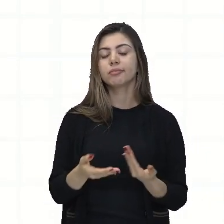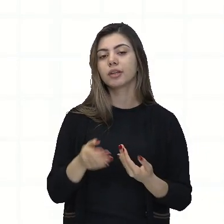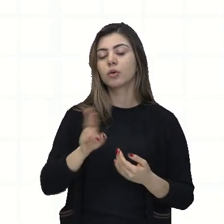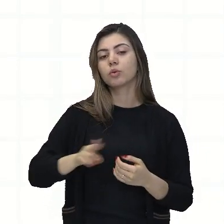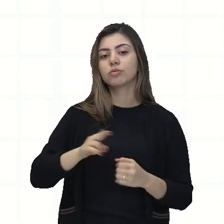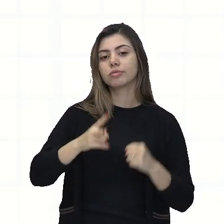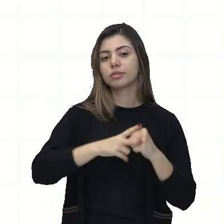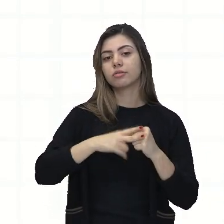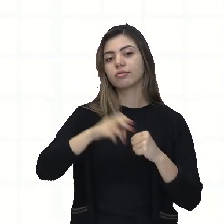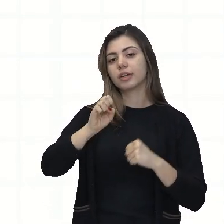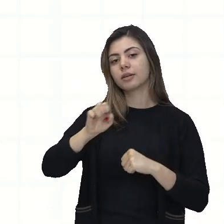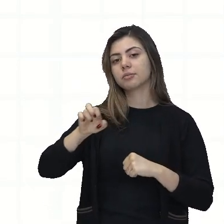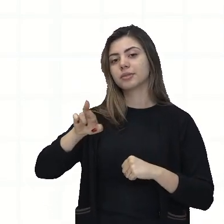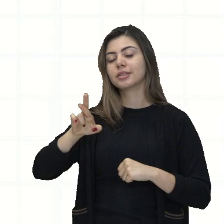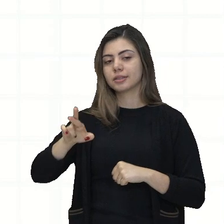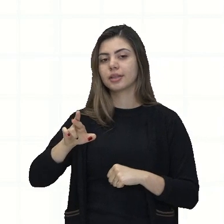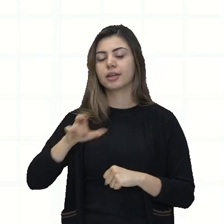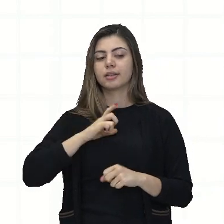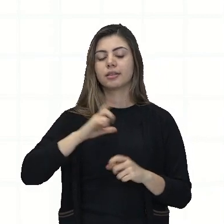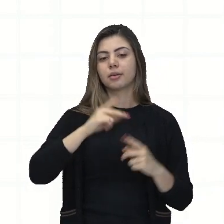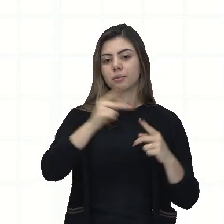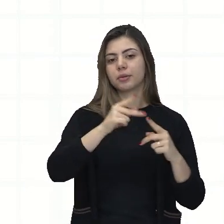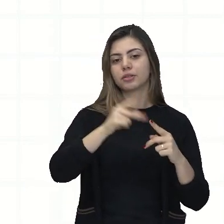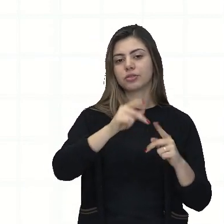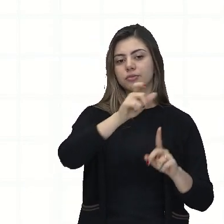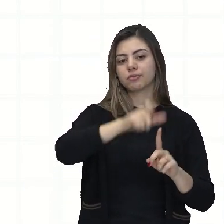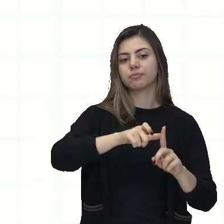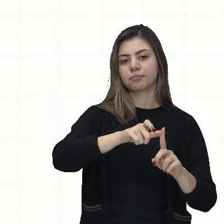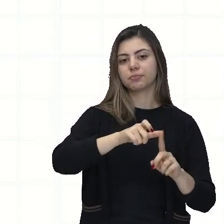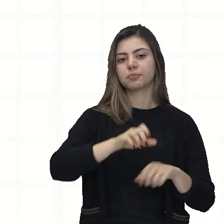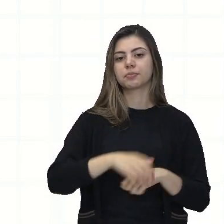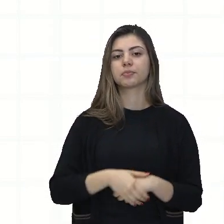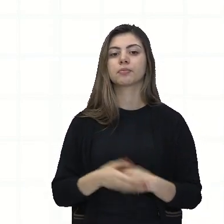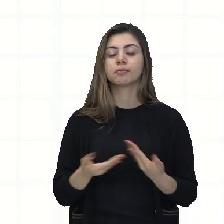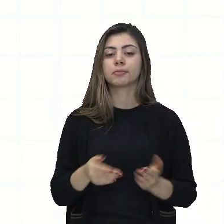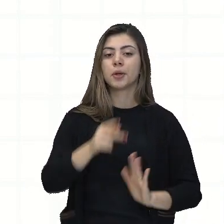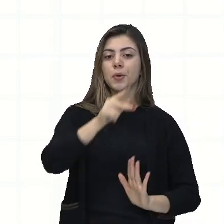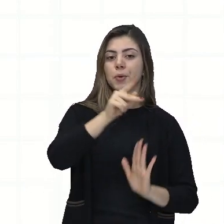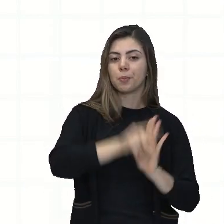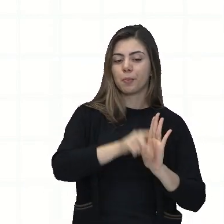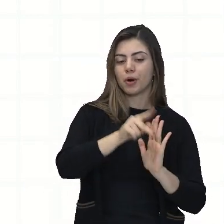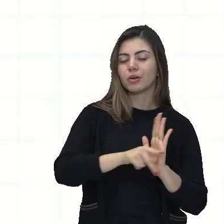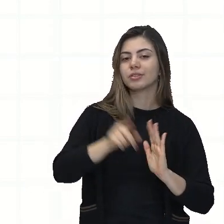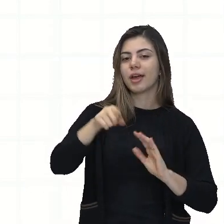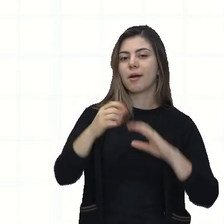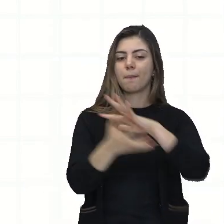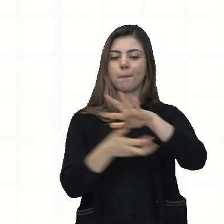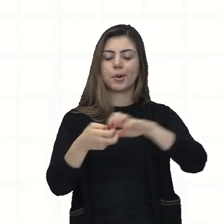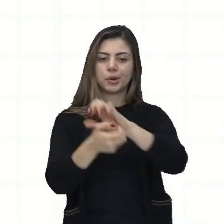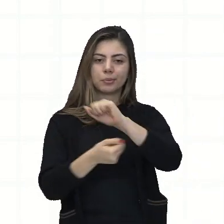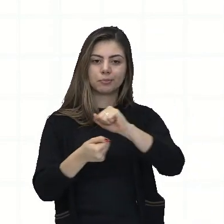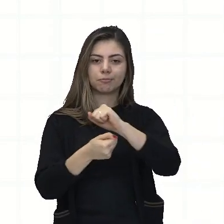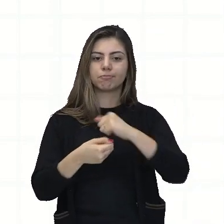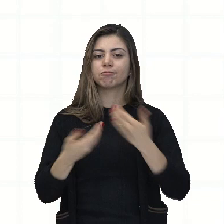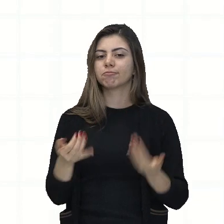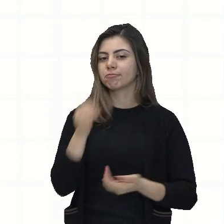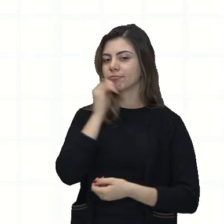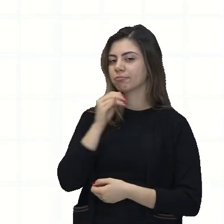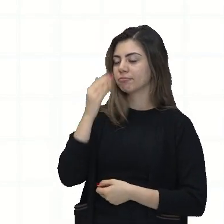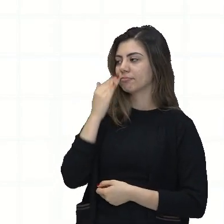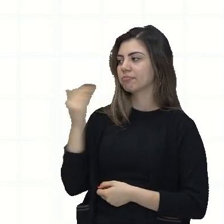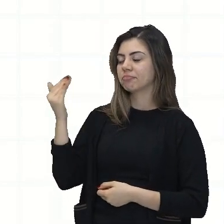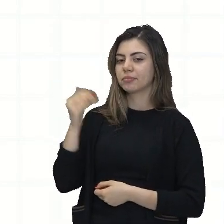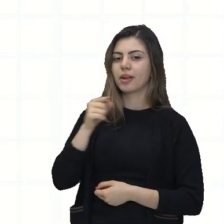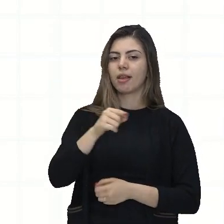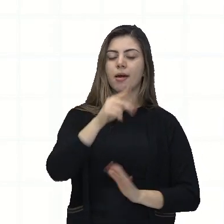apresentar o nosso predicativo do sujeito. Então olha lá, o projeto é sustentável. Nesse exemplo, a gente vai se